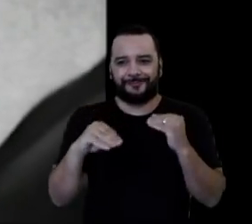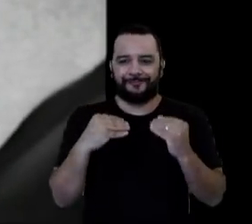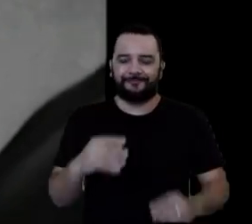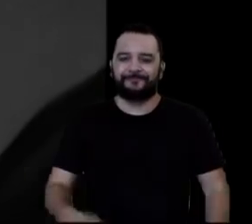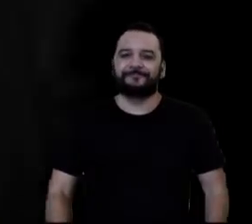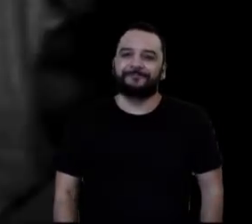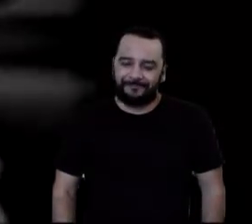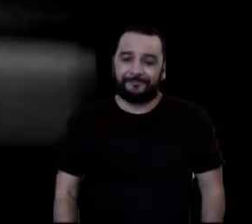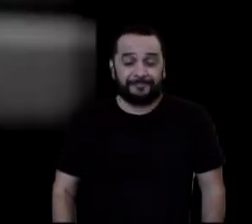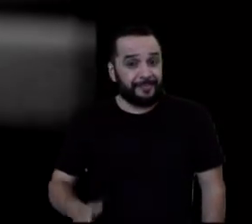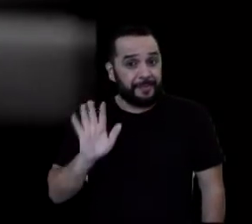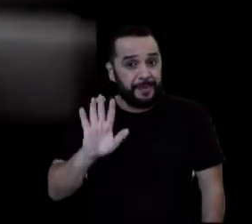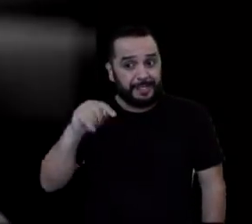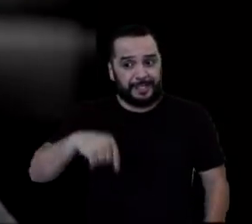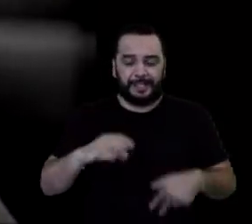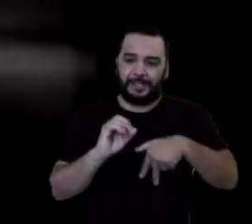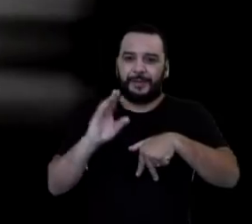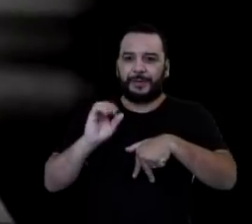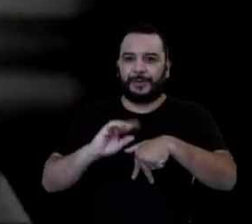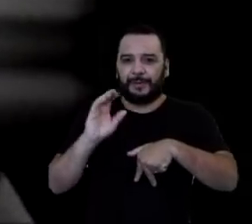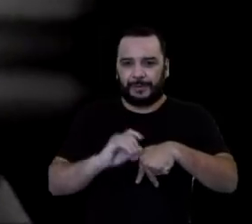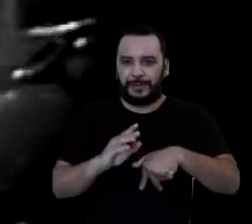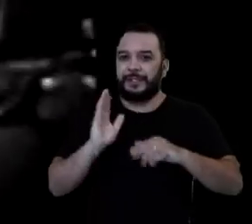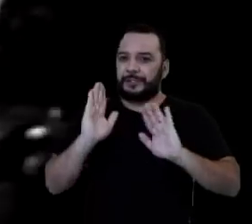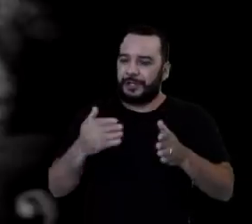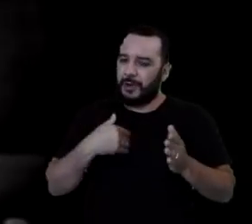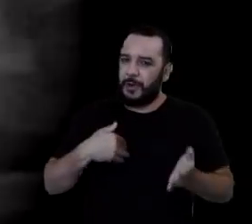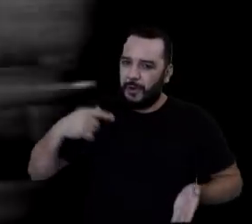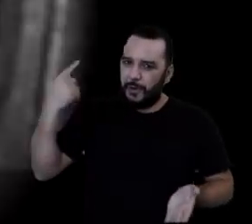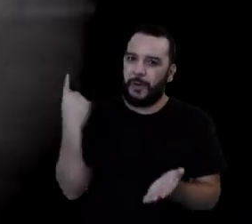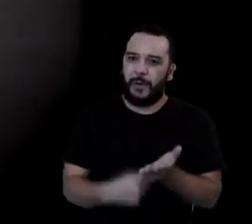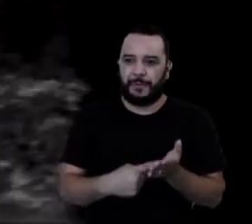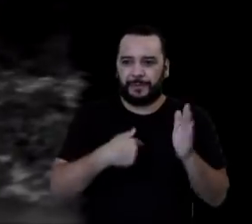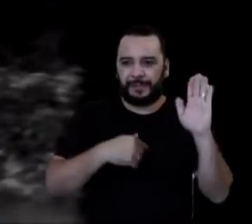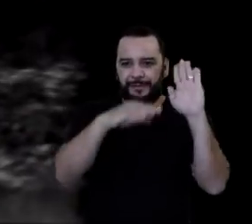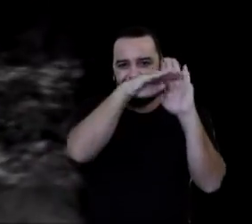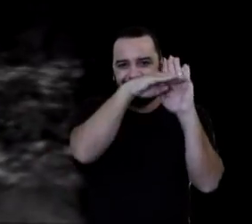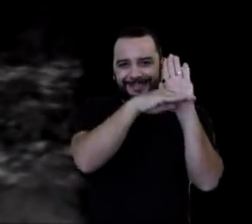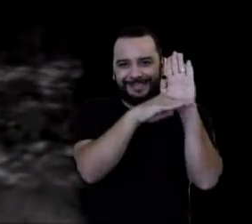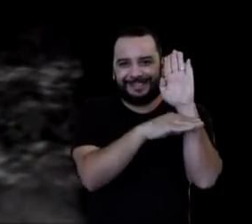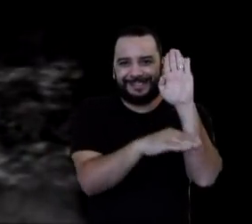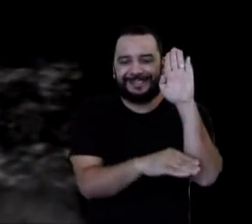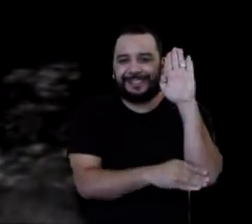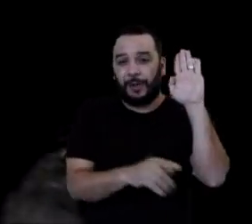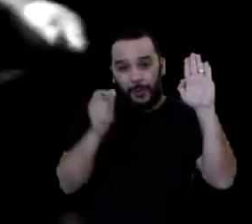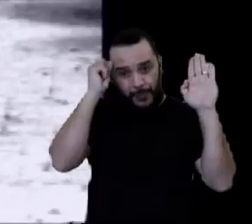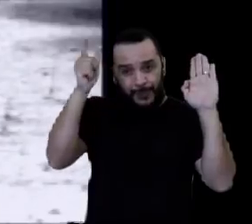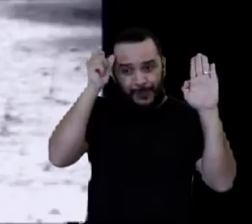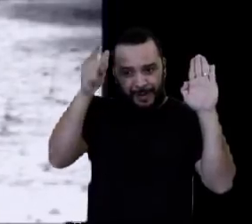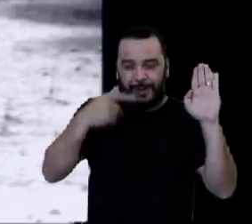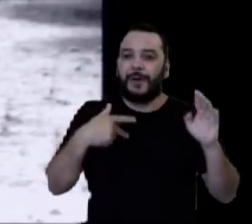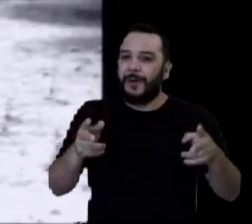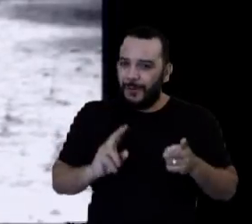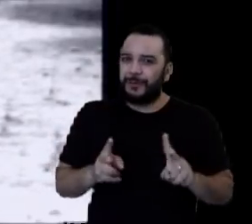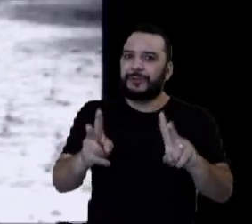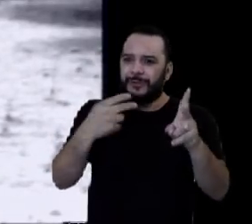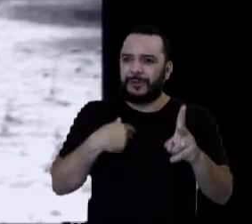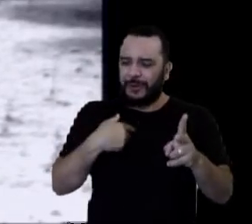telenovelas. Mas a TV Cultura, mantendo seu compromisso com uma programação estritamente